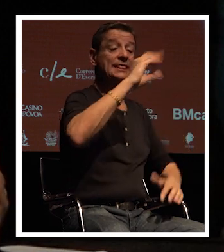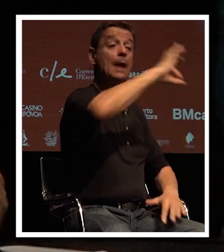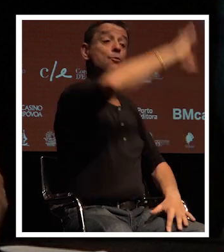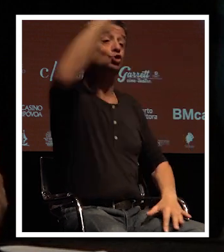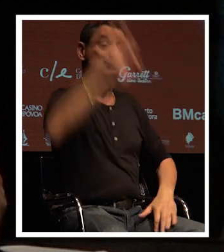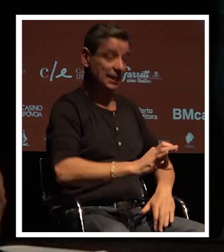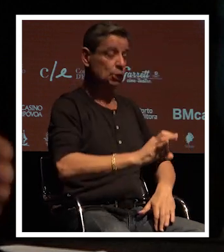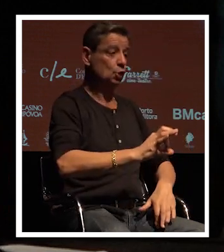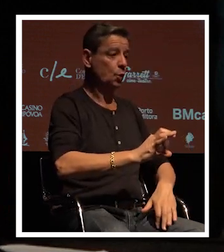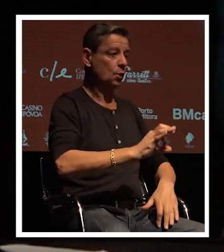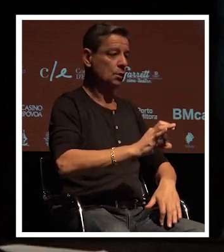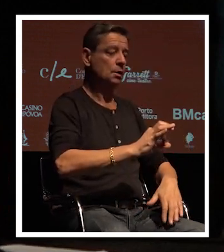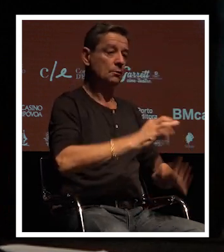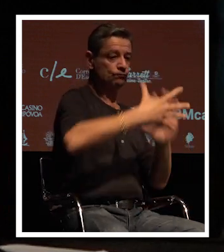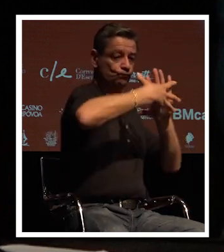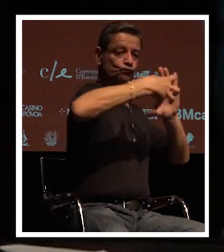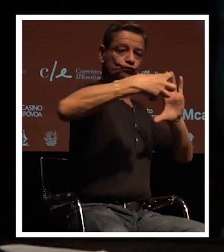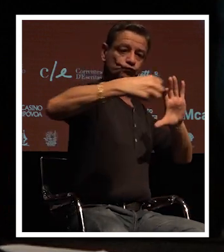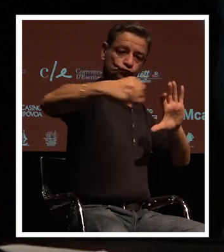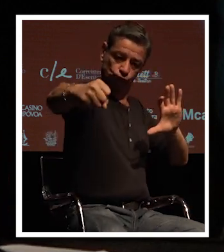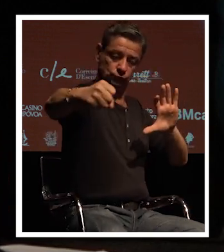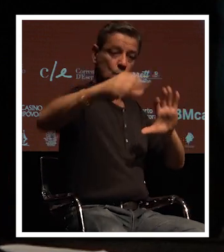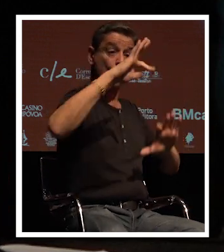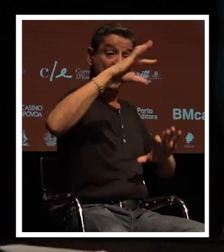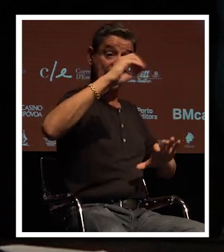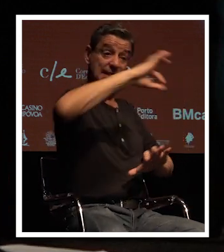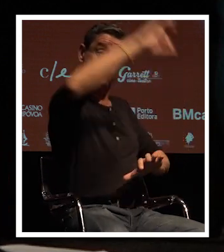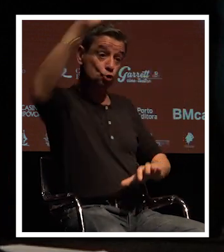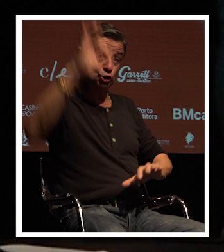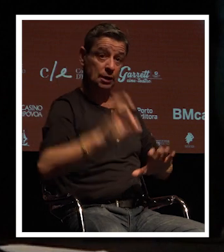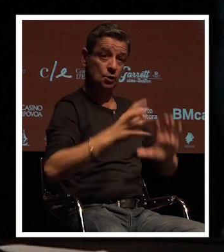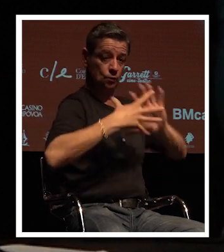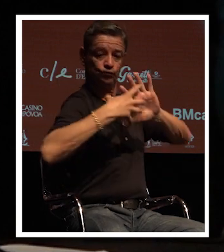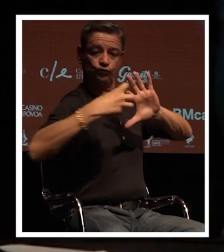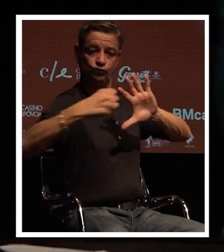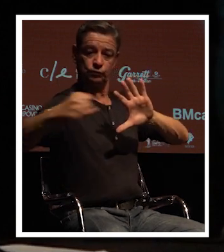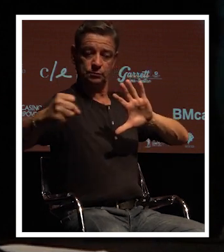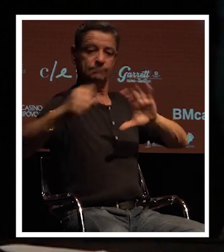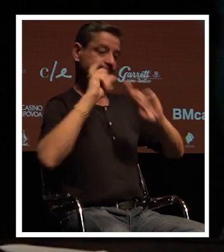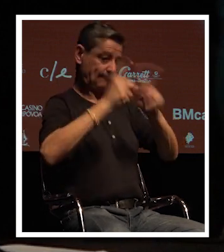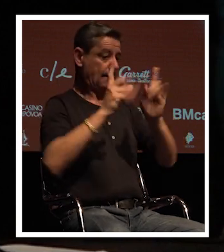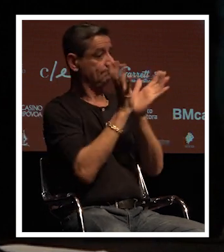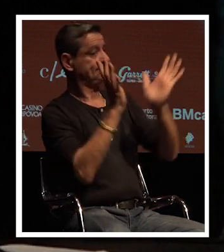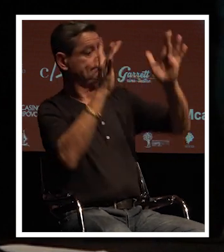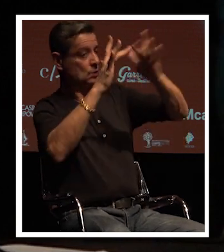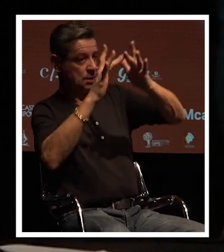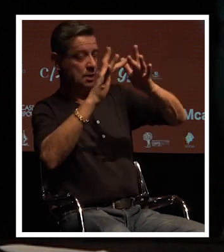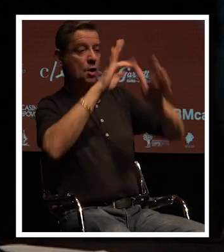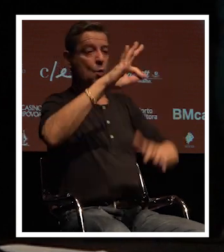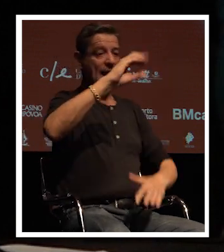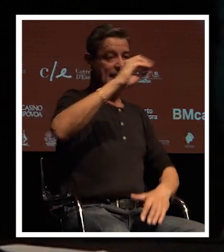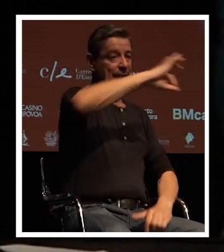40% que vai diretamente diretamente para o o o Jeff bezos portanto Estes